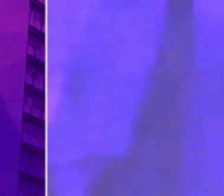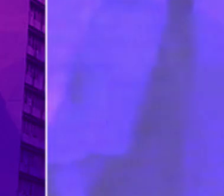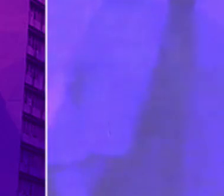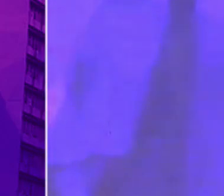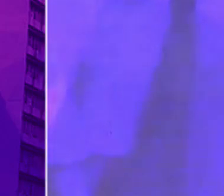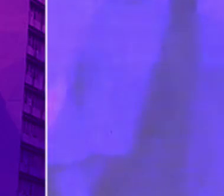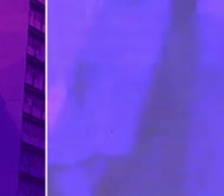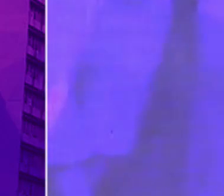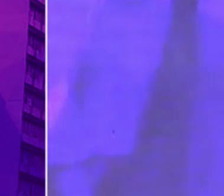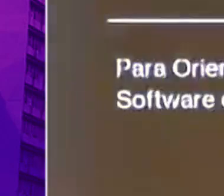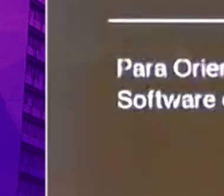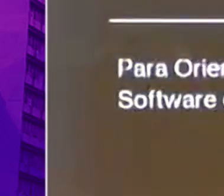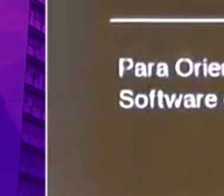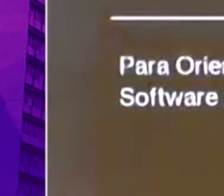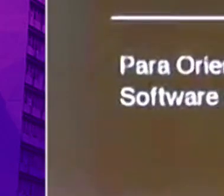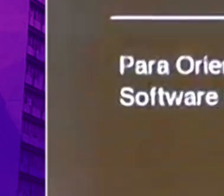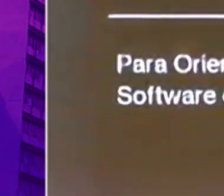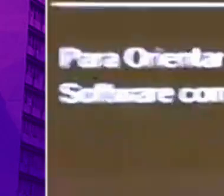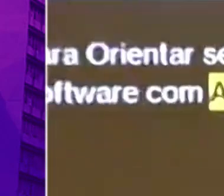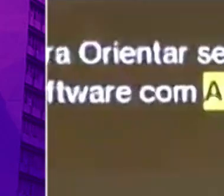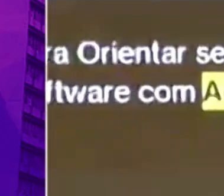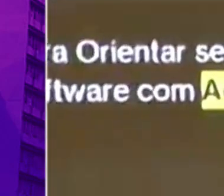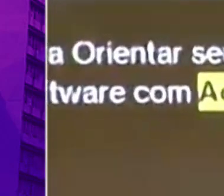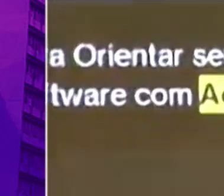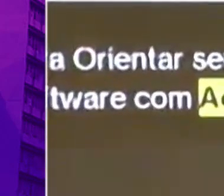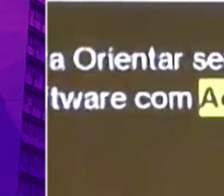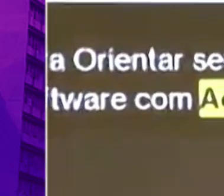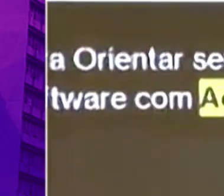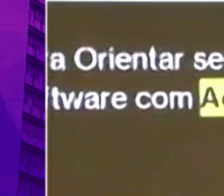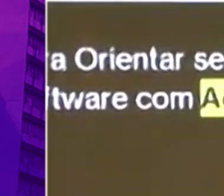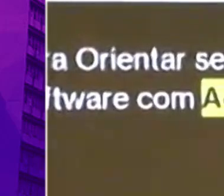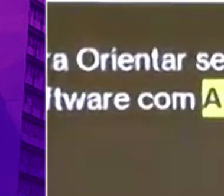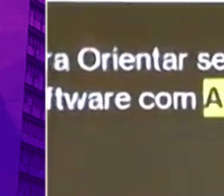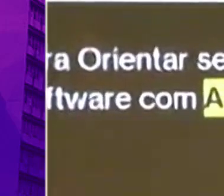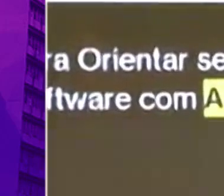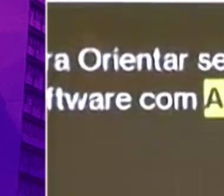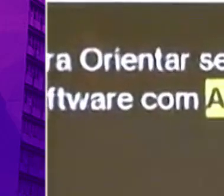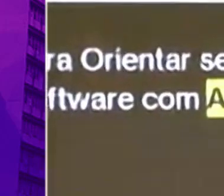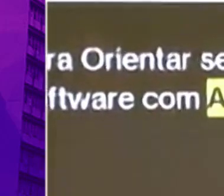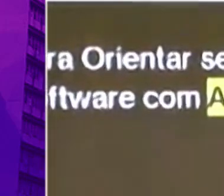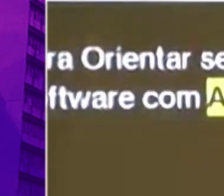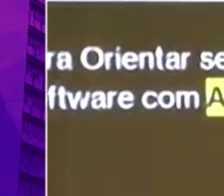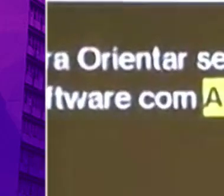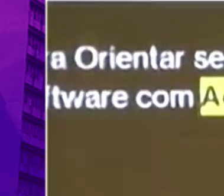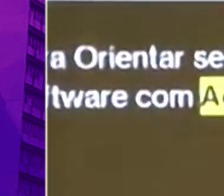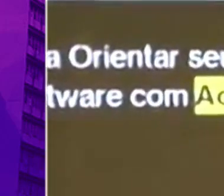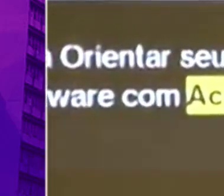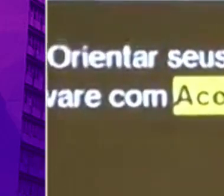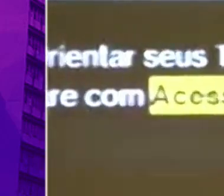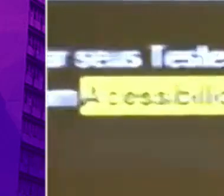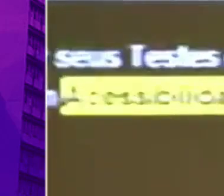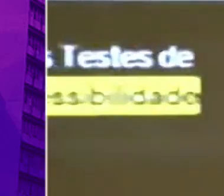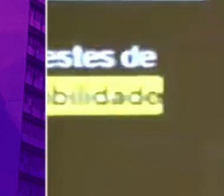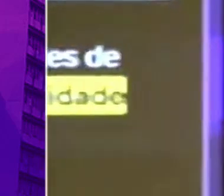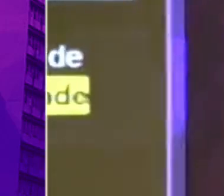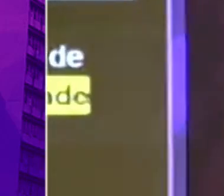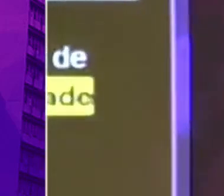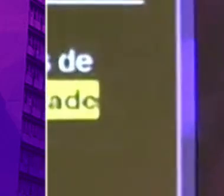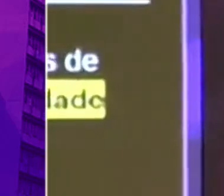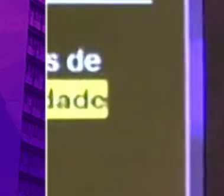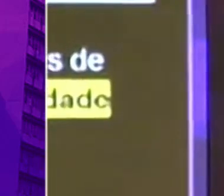Aí já tá um pouquinho melhor, o pessoal já tá começando a engrenar. Não, até assim, ó, até a metade eu prometo que vocês acordam,